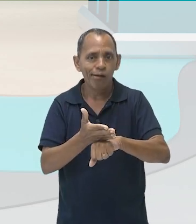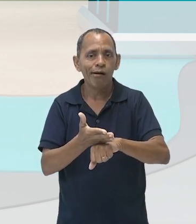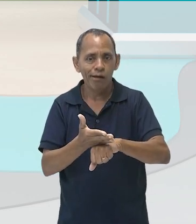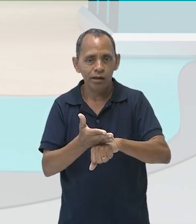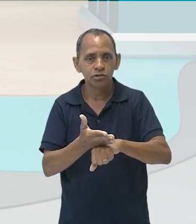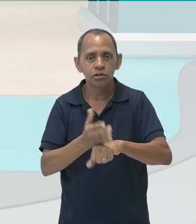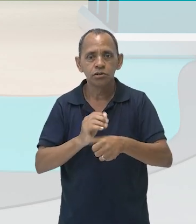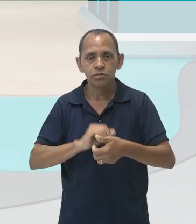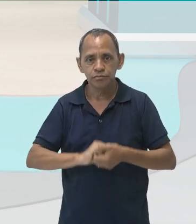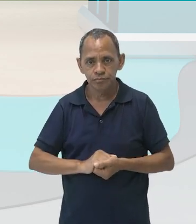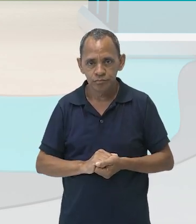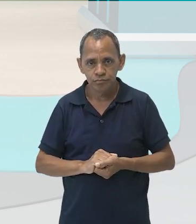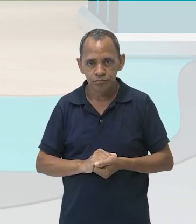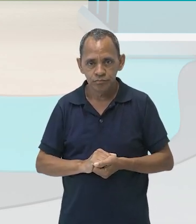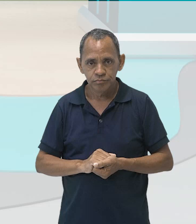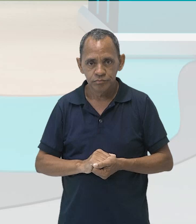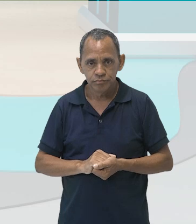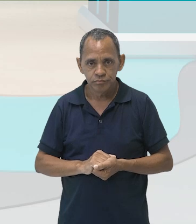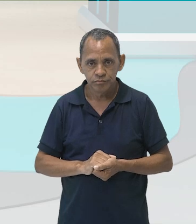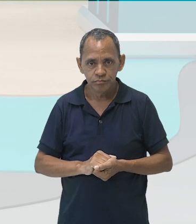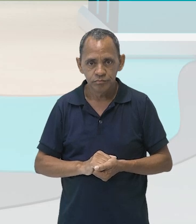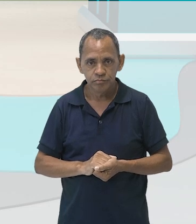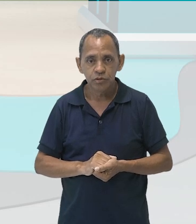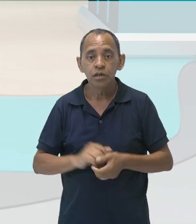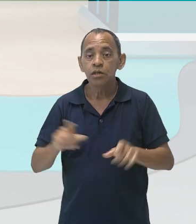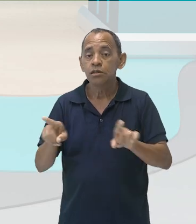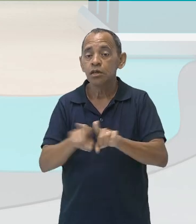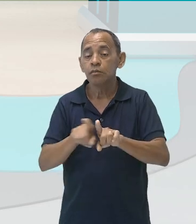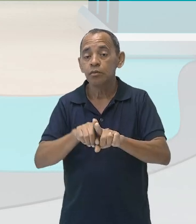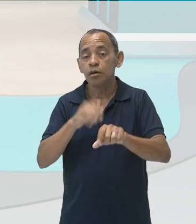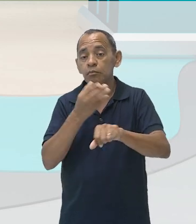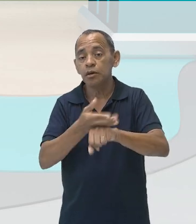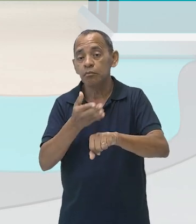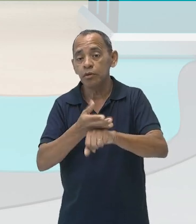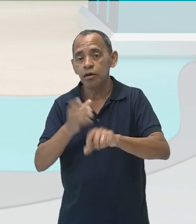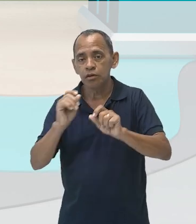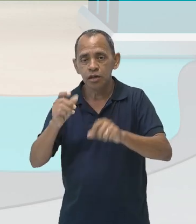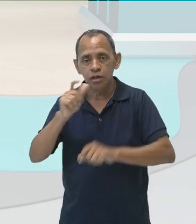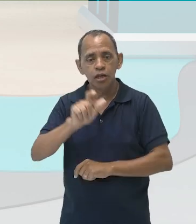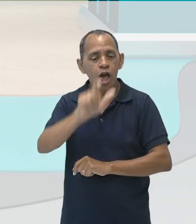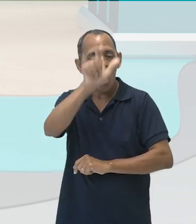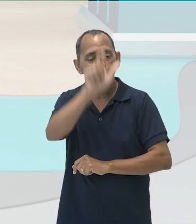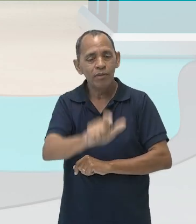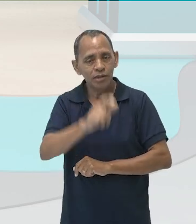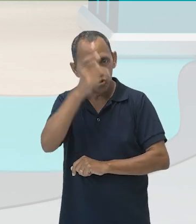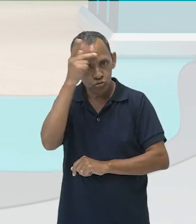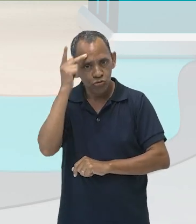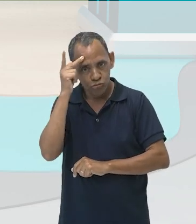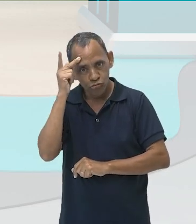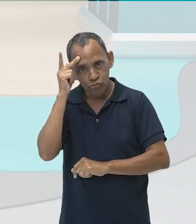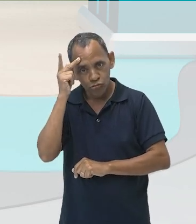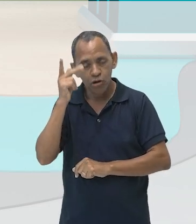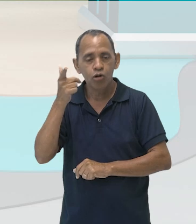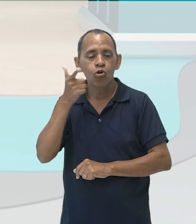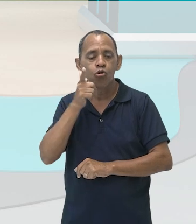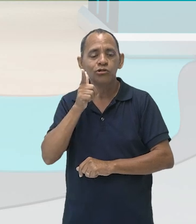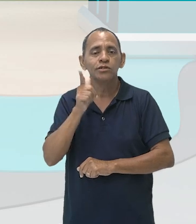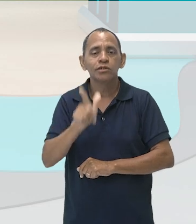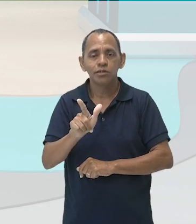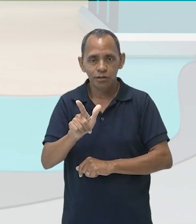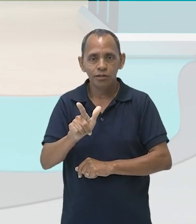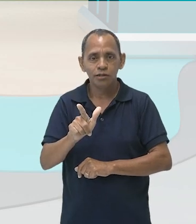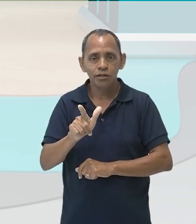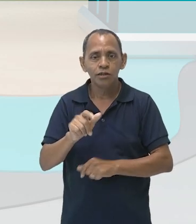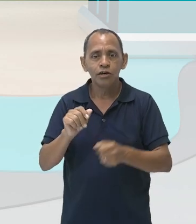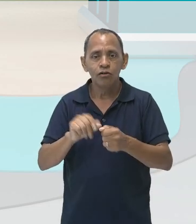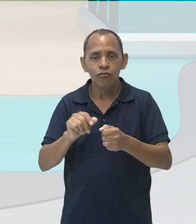de ginástica, né? Então, isso também vai ser um preparo ali para aquele indivíduo conseguir realizar esses exercícios da